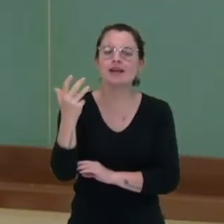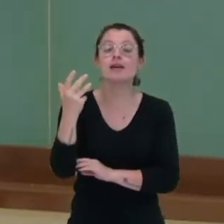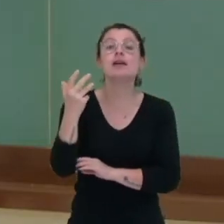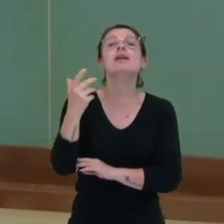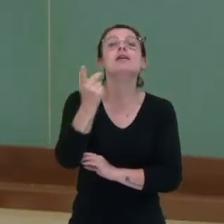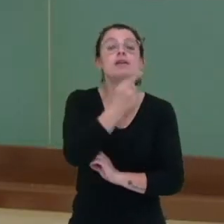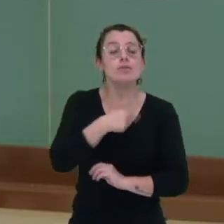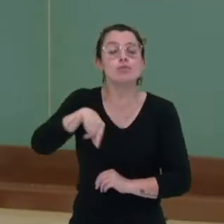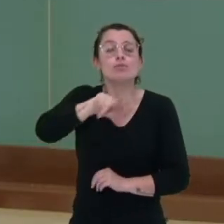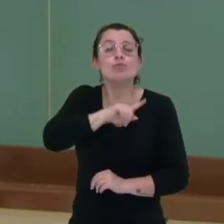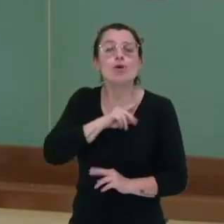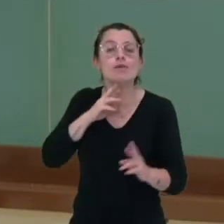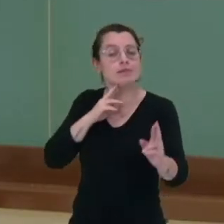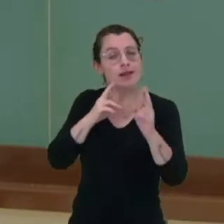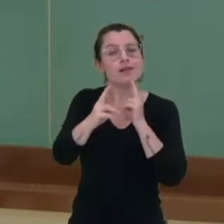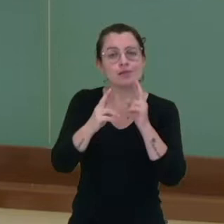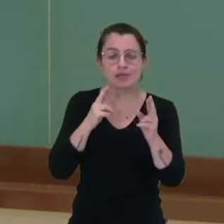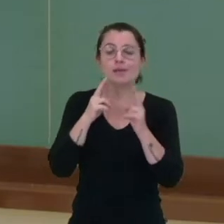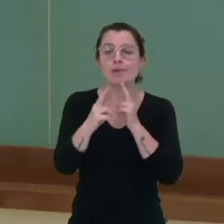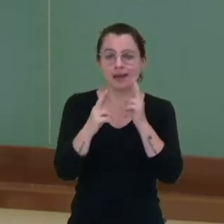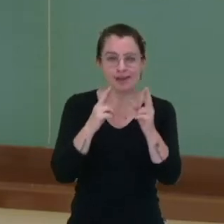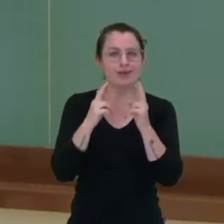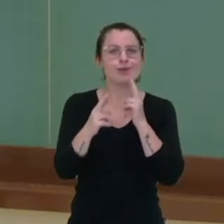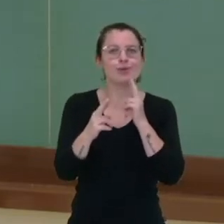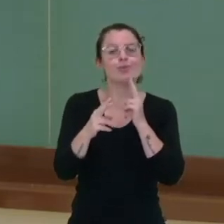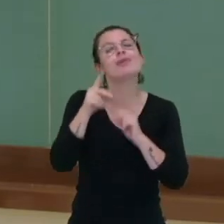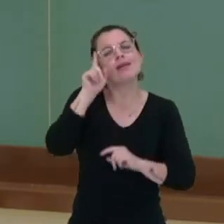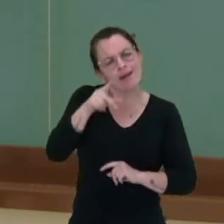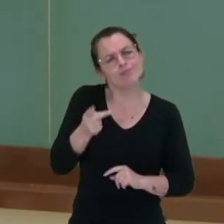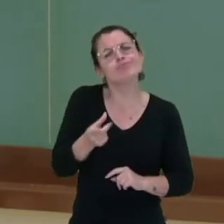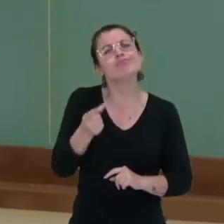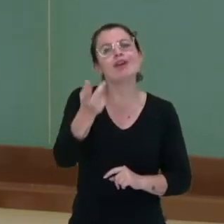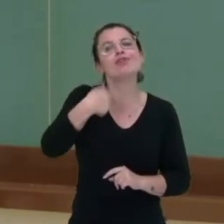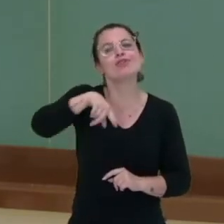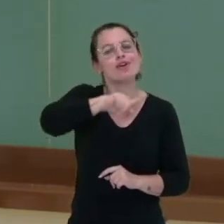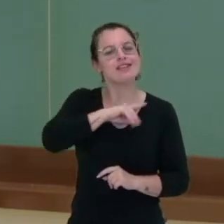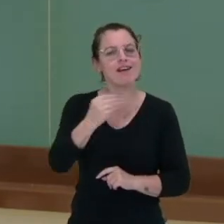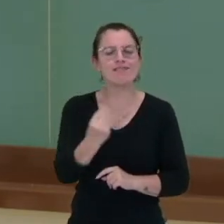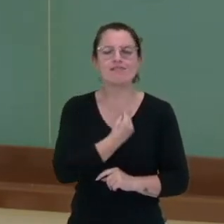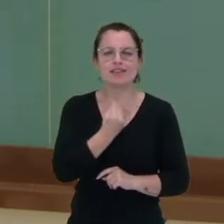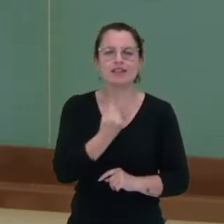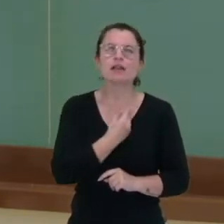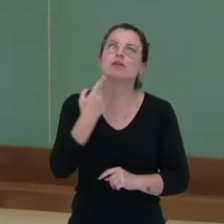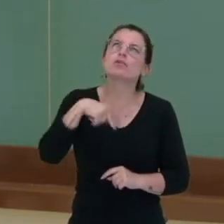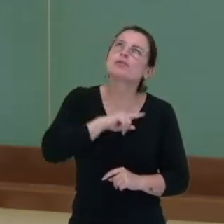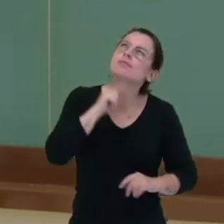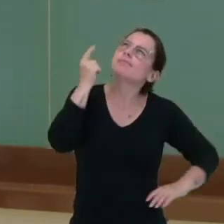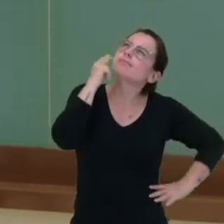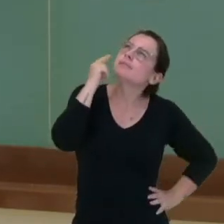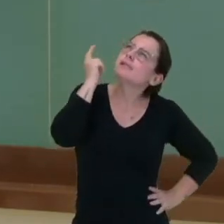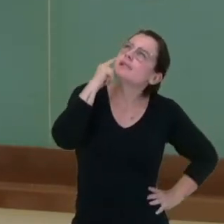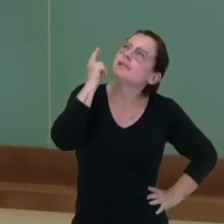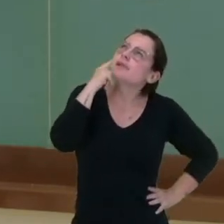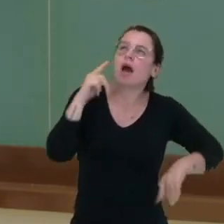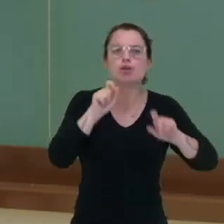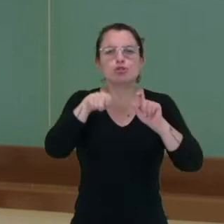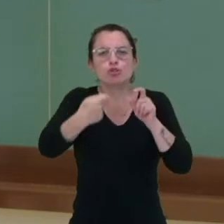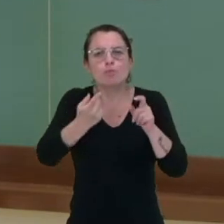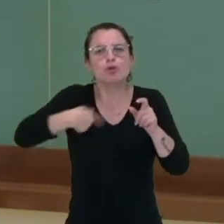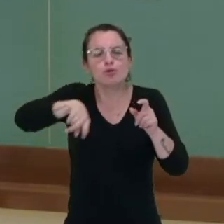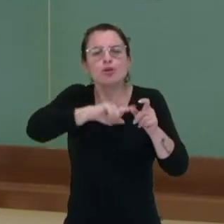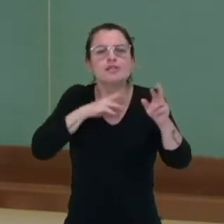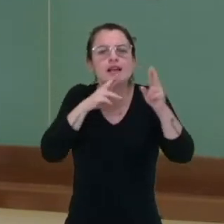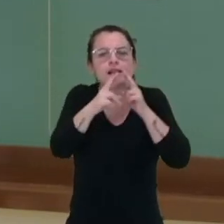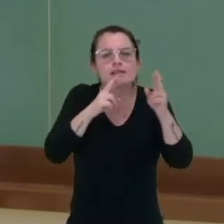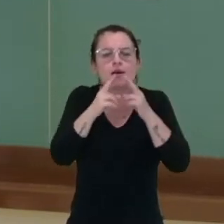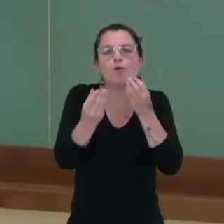se relaciona, não é? Isso é uma constante na nossa vida, a gente pensar as nossas relações e como nós